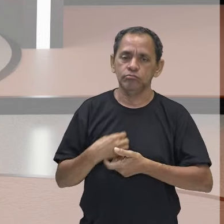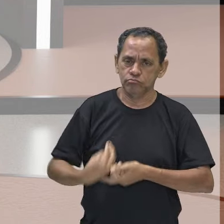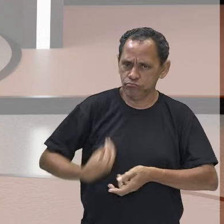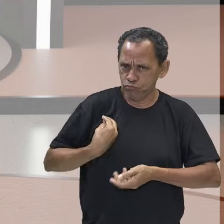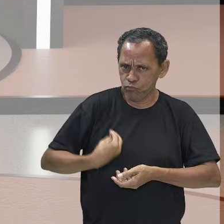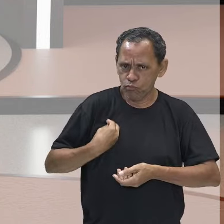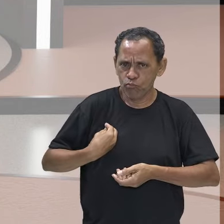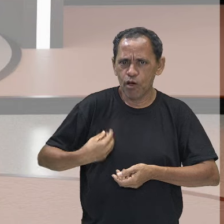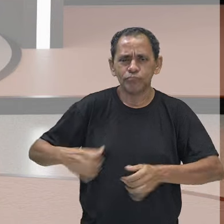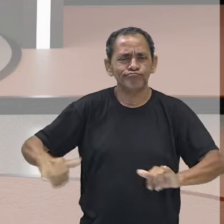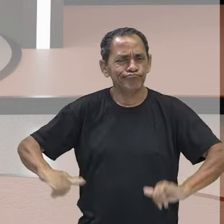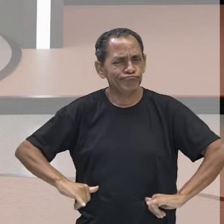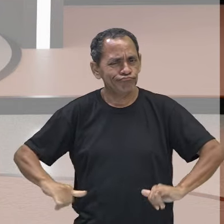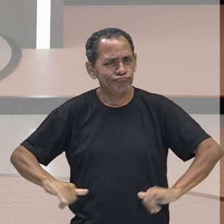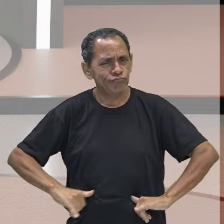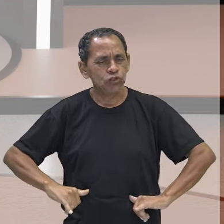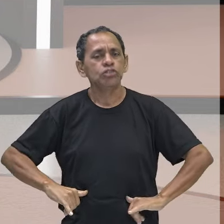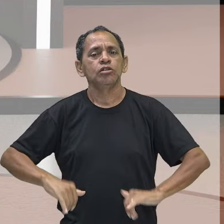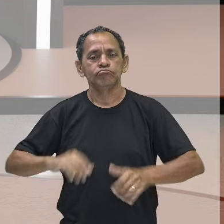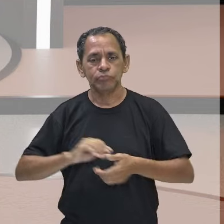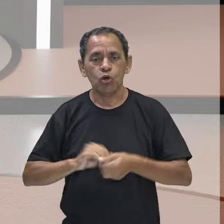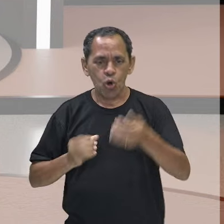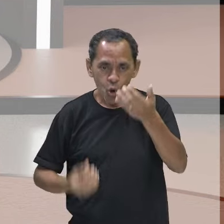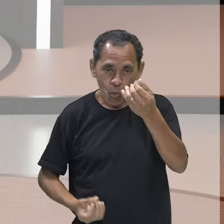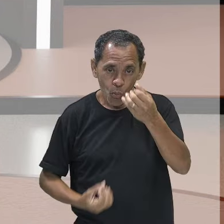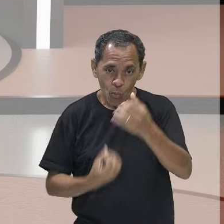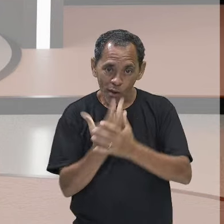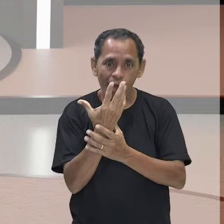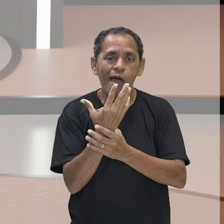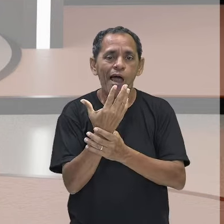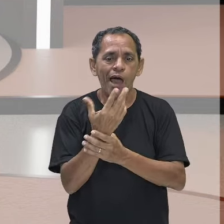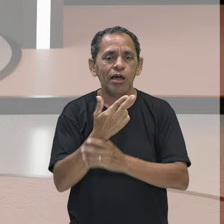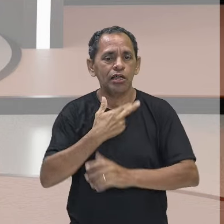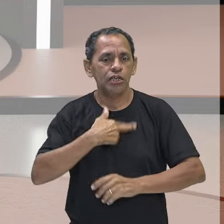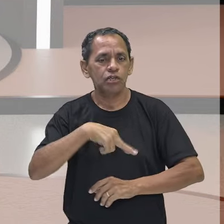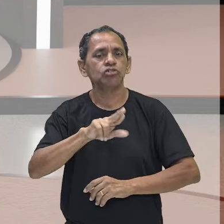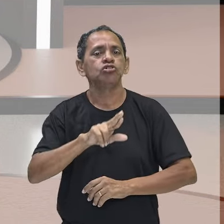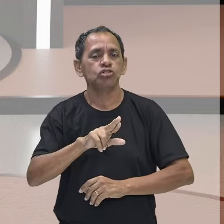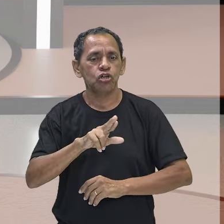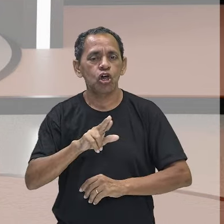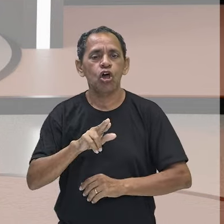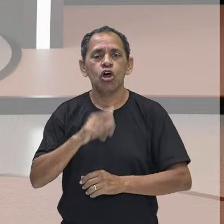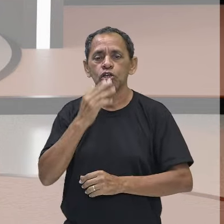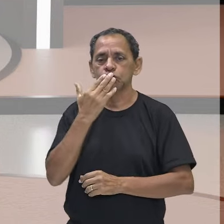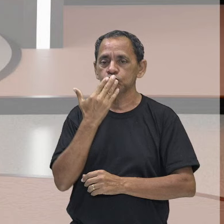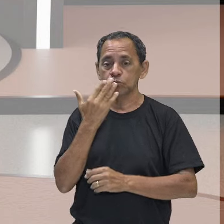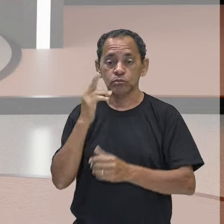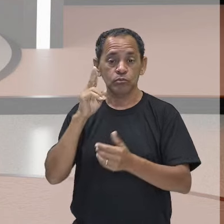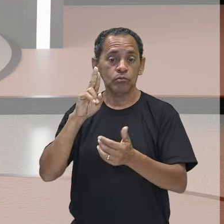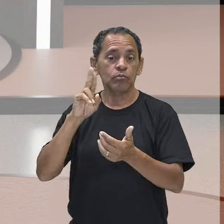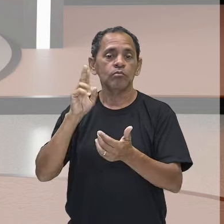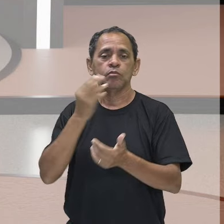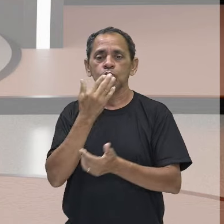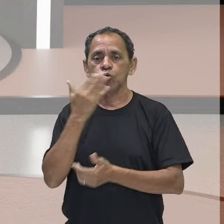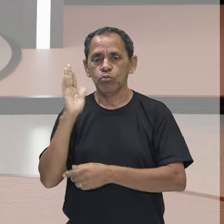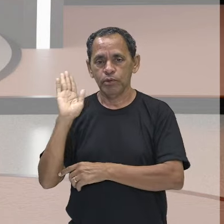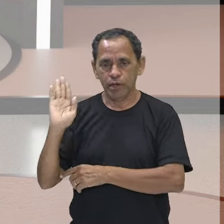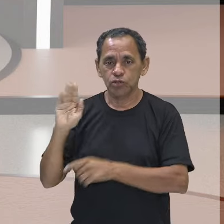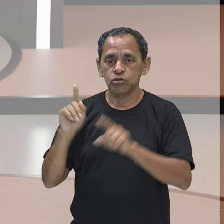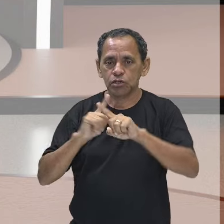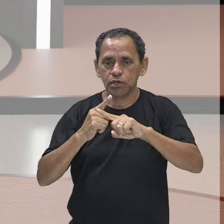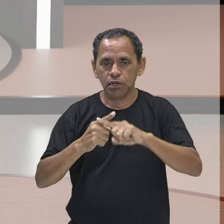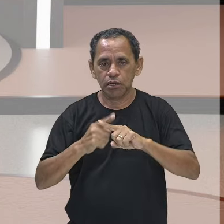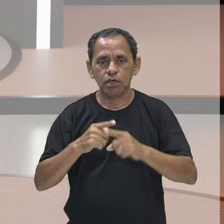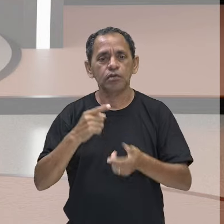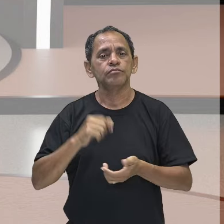uma religião que promete a salvação, a remissão dos pecados e também um lugar pós-mortem,